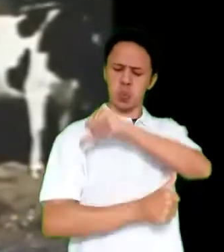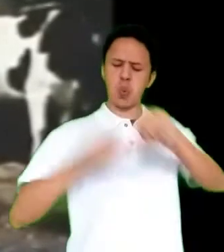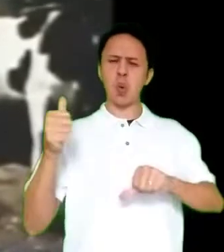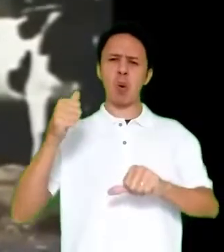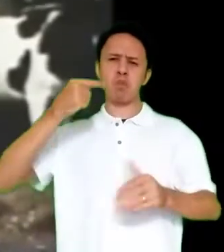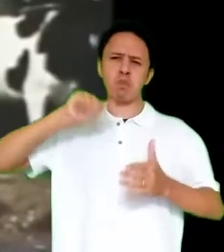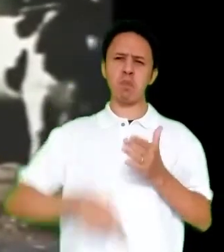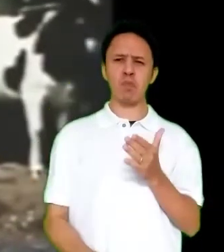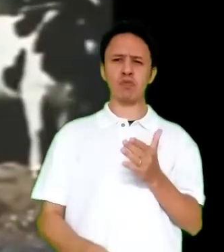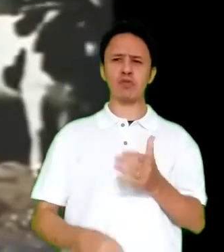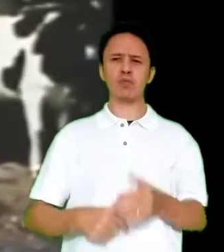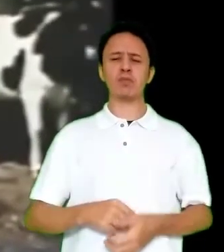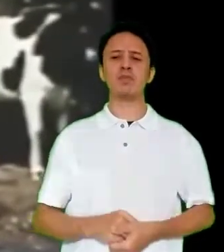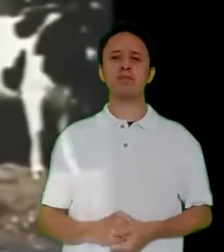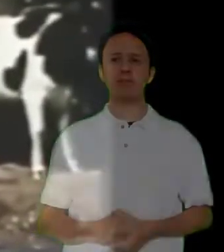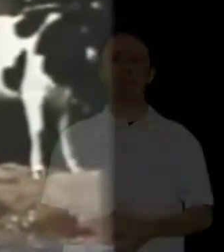transformação radical.